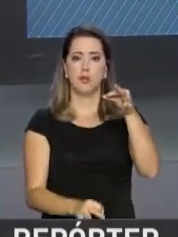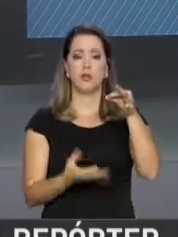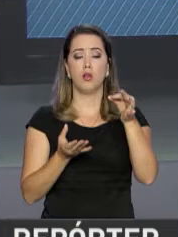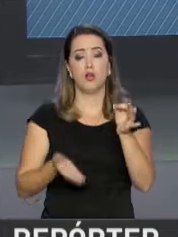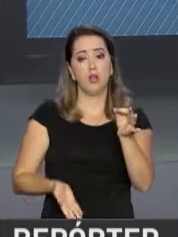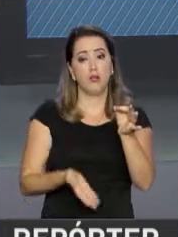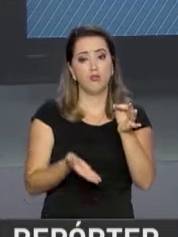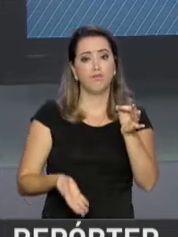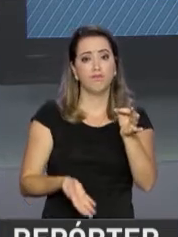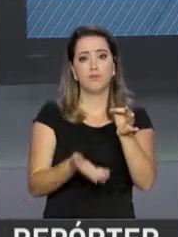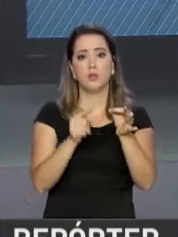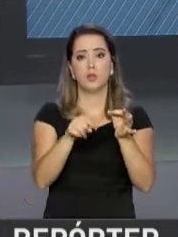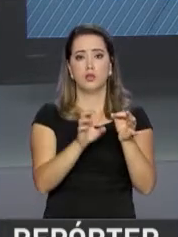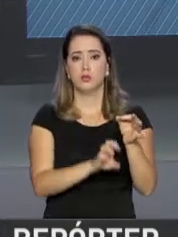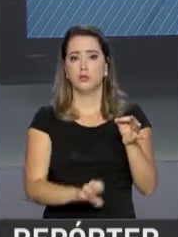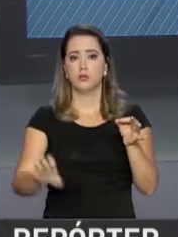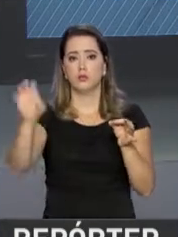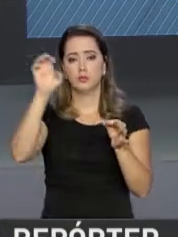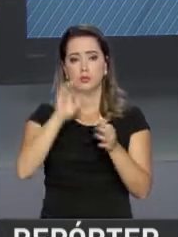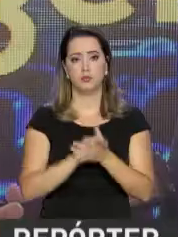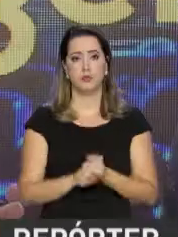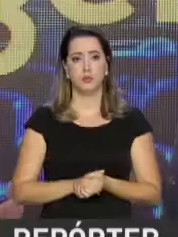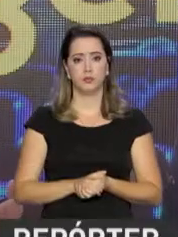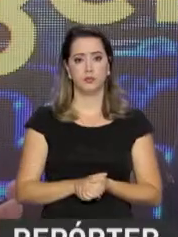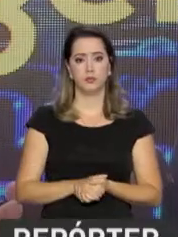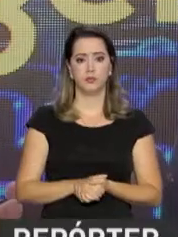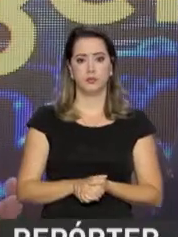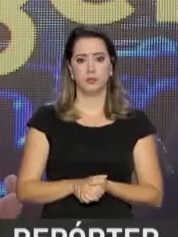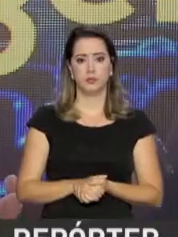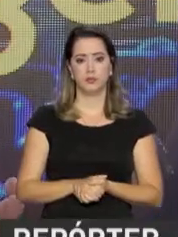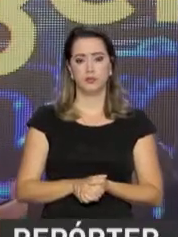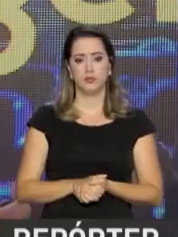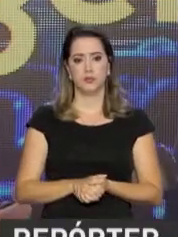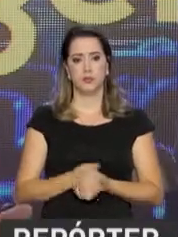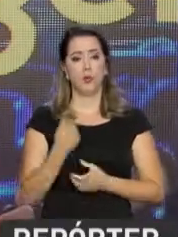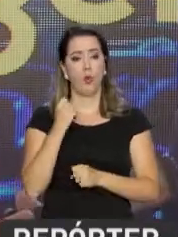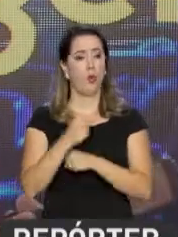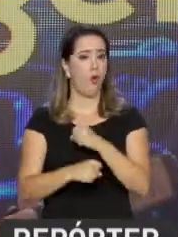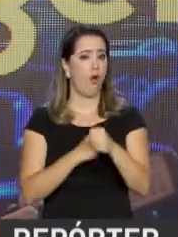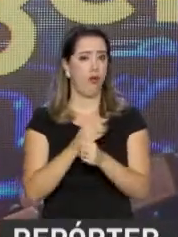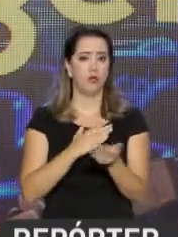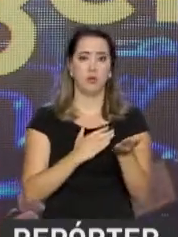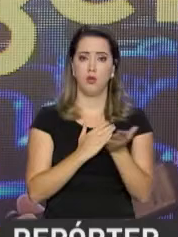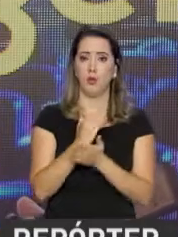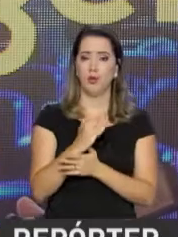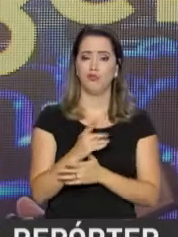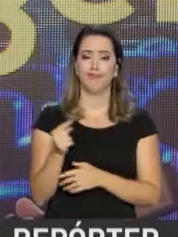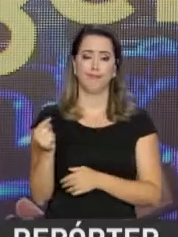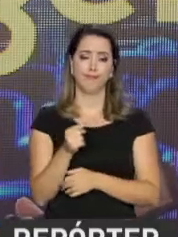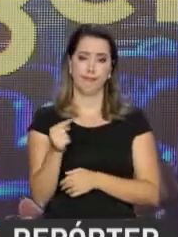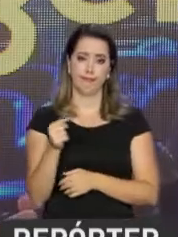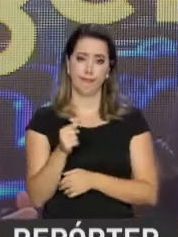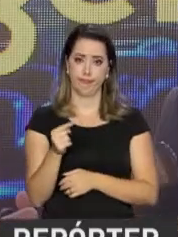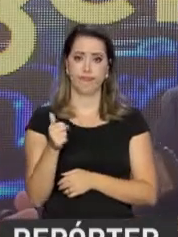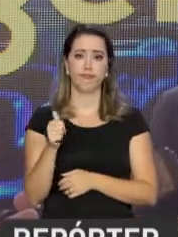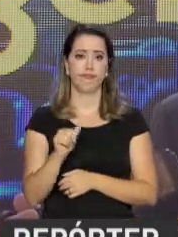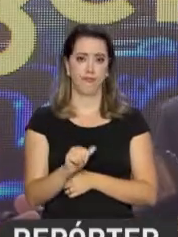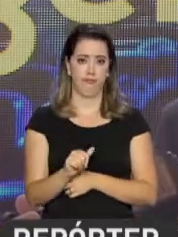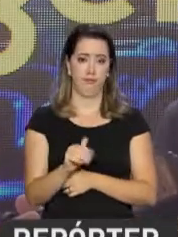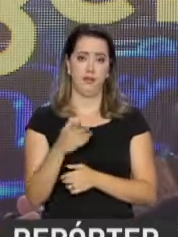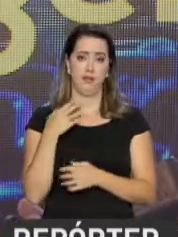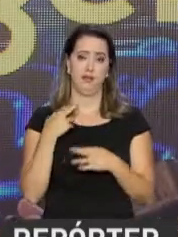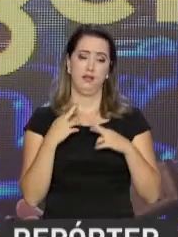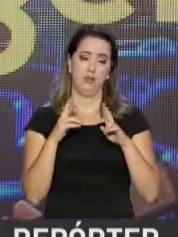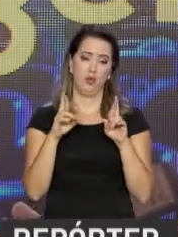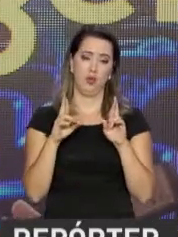incentivo para as diversas regiões do país há um ano que começou muito negativo é com